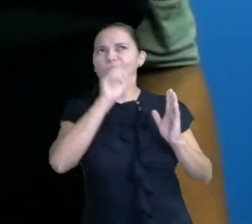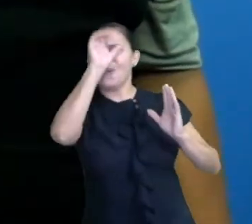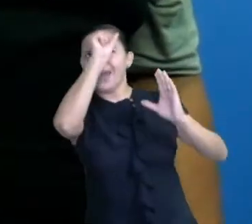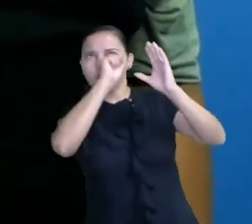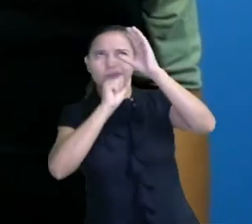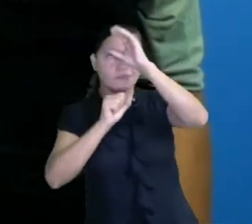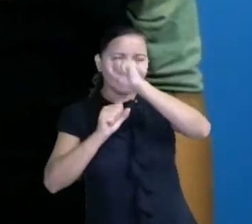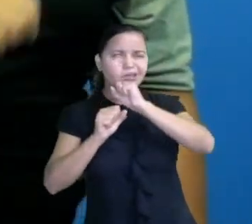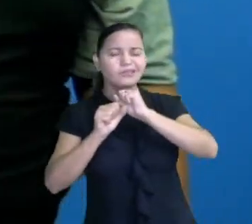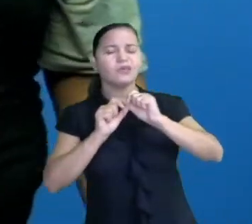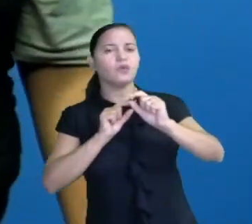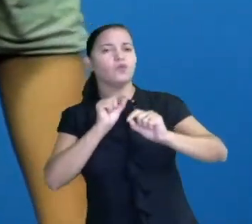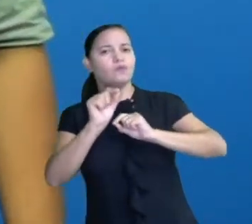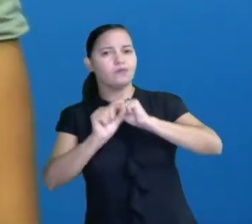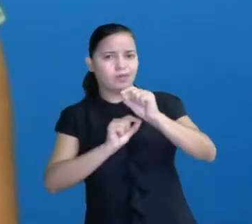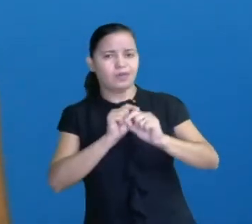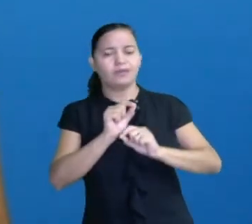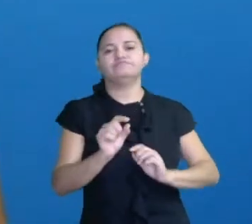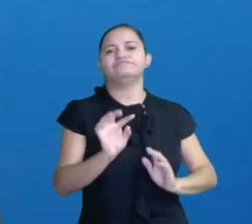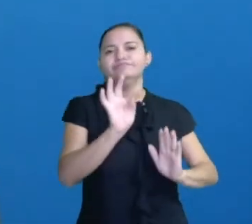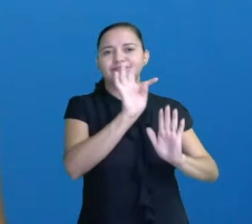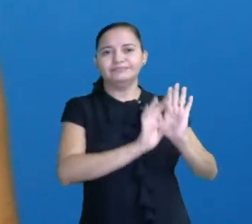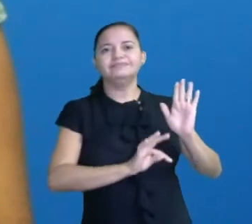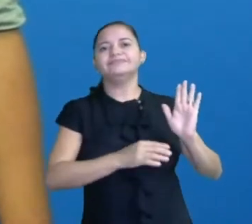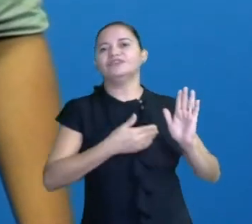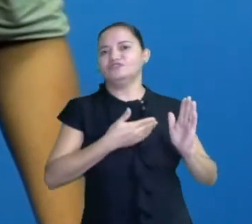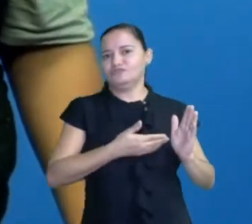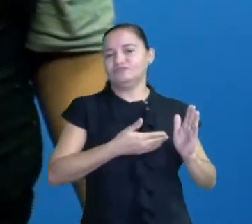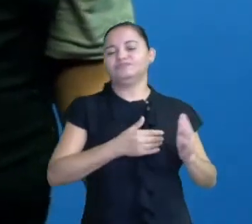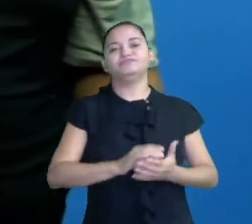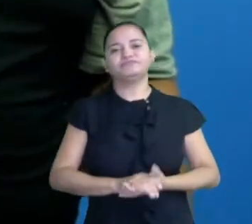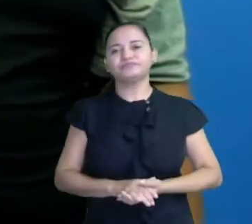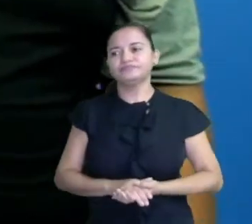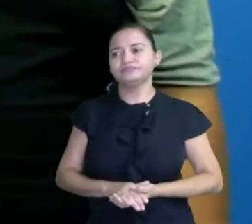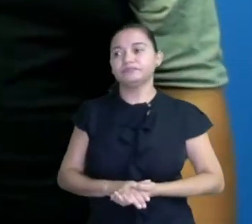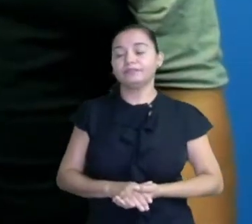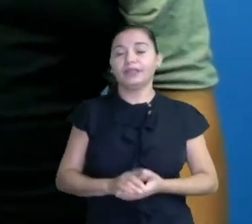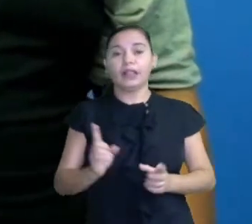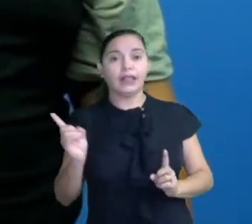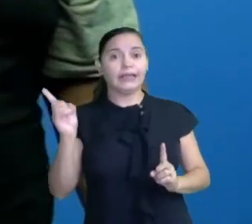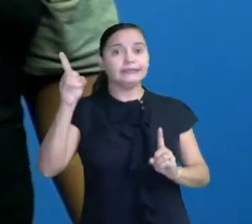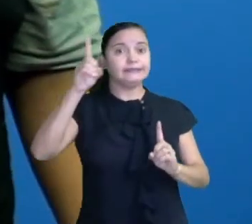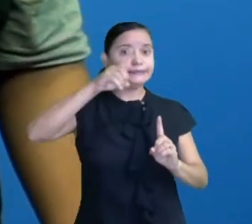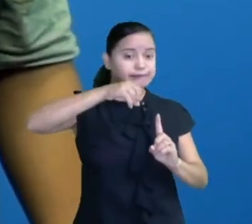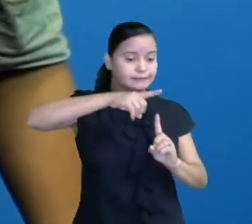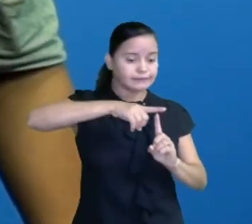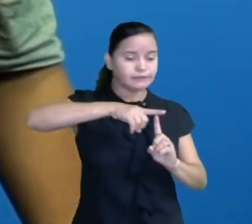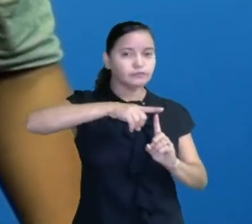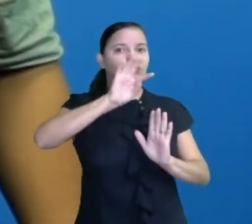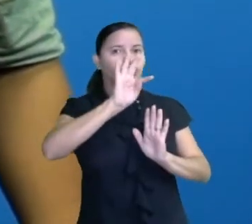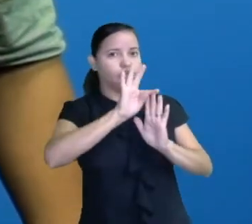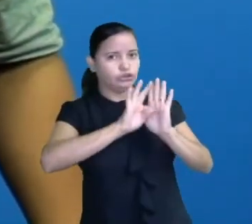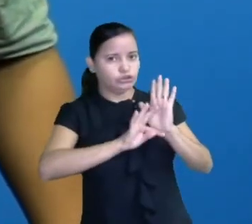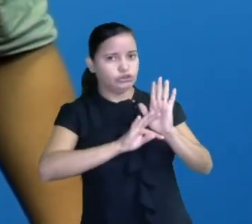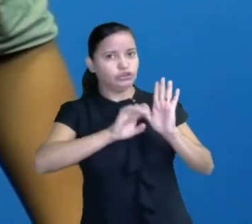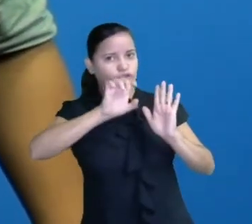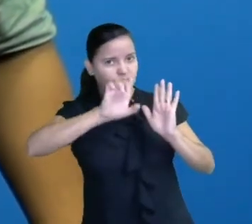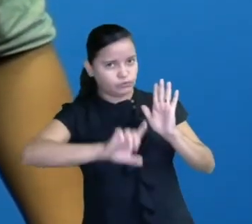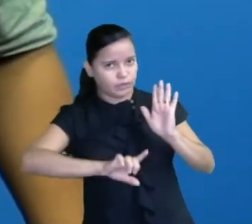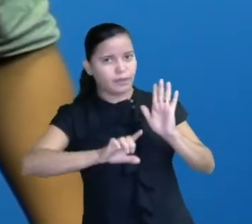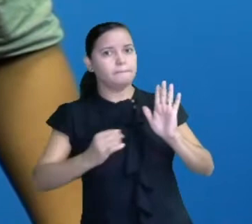partir de um texto. Outra coisa, para esse tipo de texto funcionar, a gente precisa ter